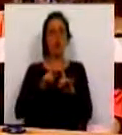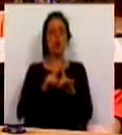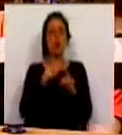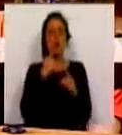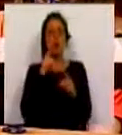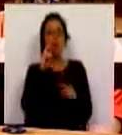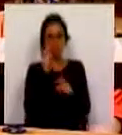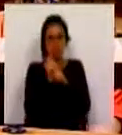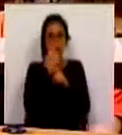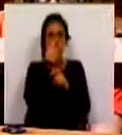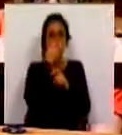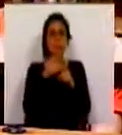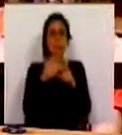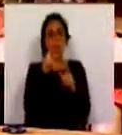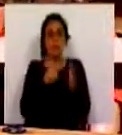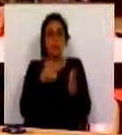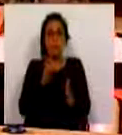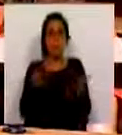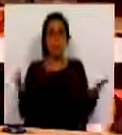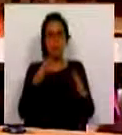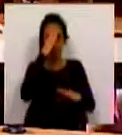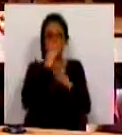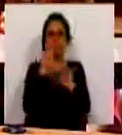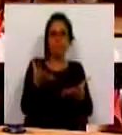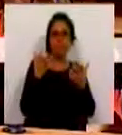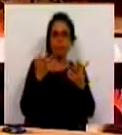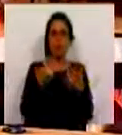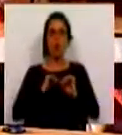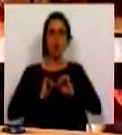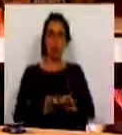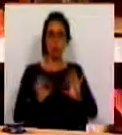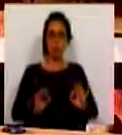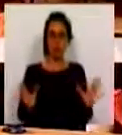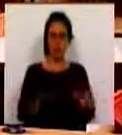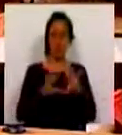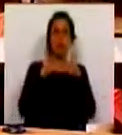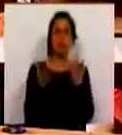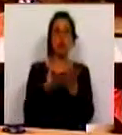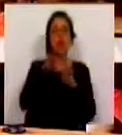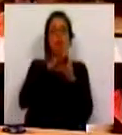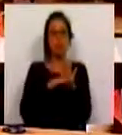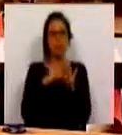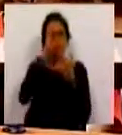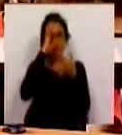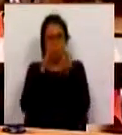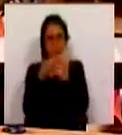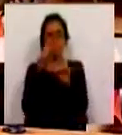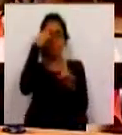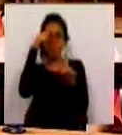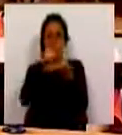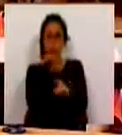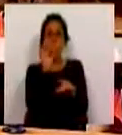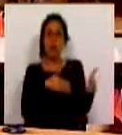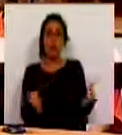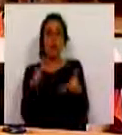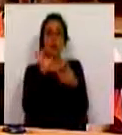atenta vigilância e, quando necessário, empenhada oposição. Em geral, o programa está construído em torno de uma opção